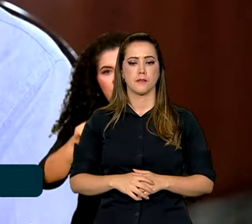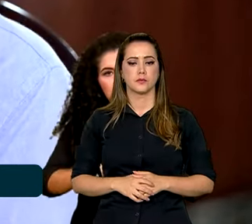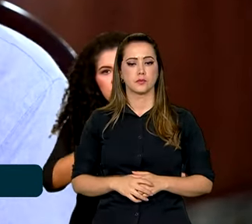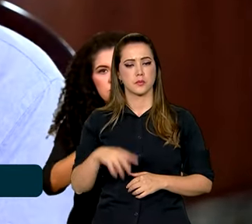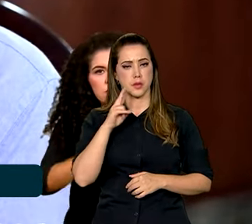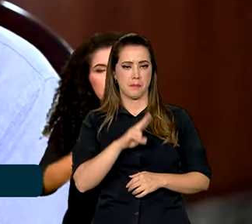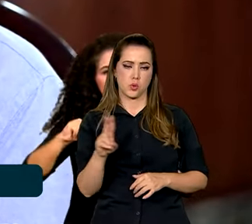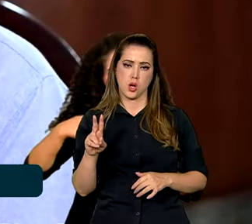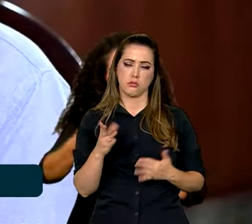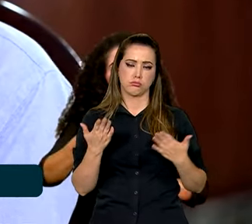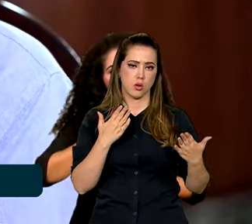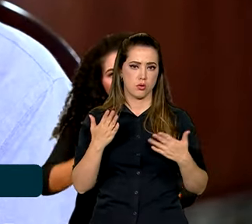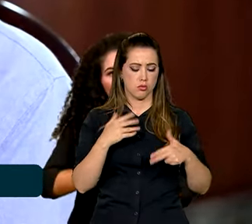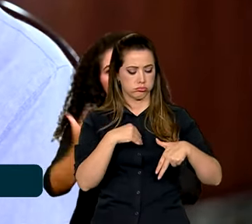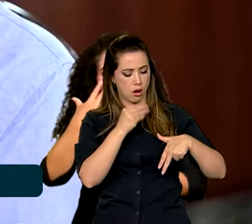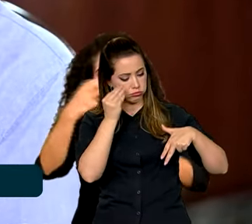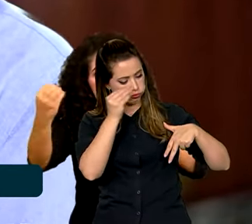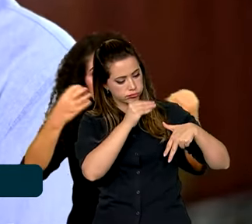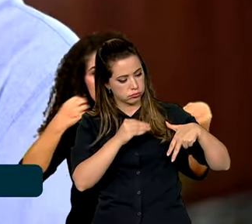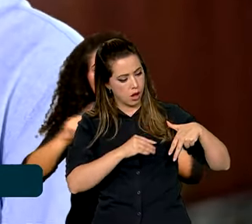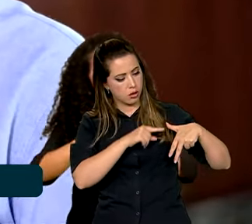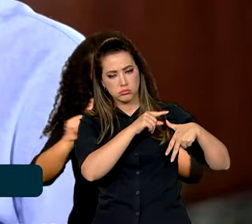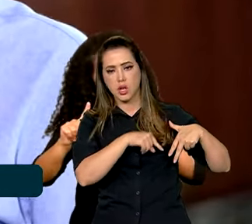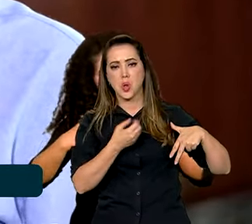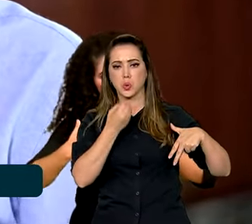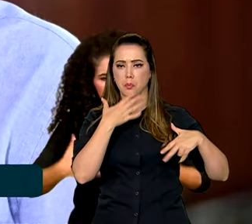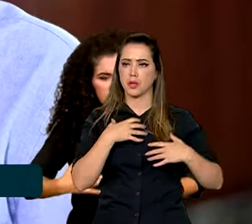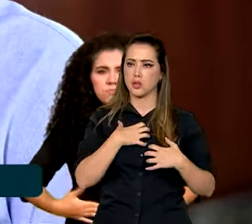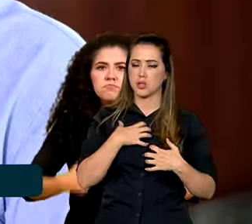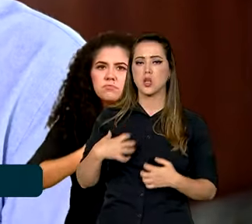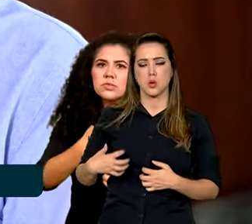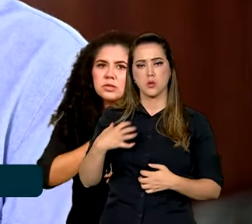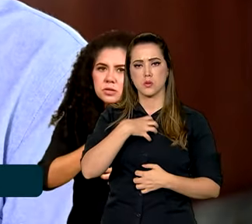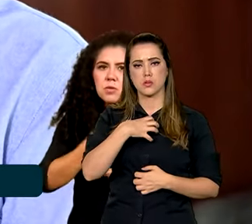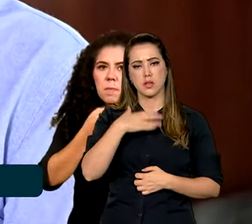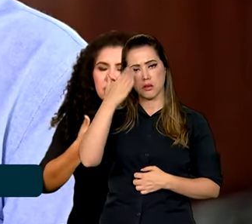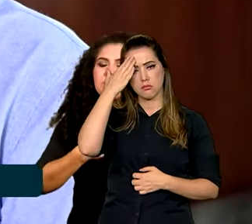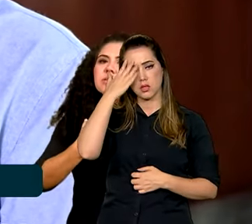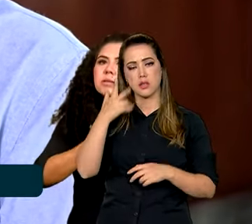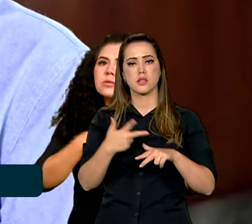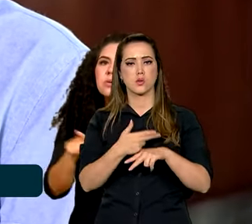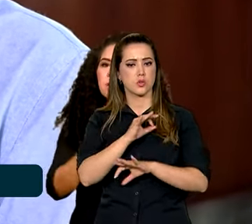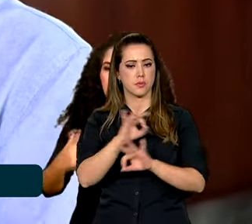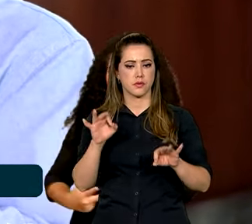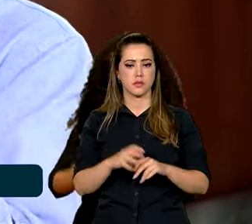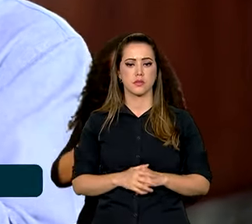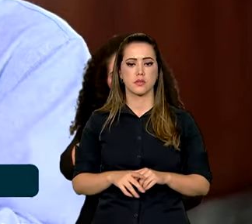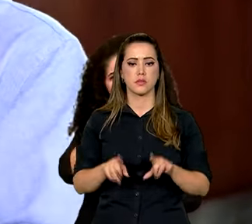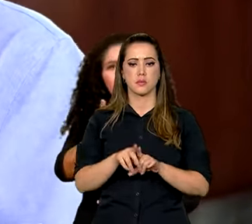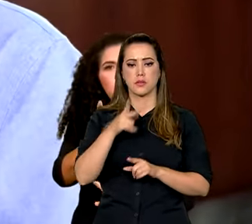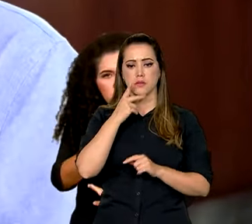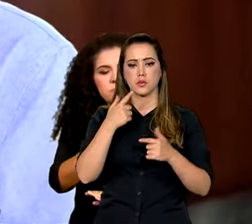de vista físico Eu tô bem sinto que a cirurgia foi um sucesso Lula também comentou sobre o problema da